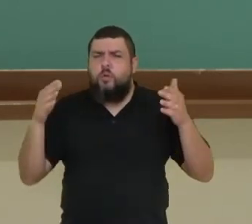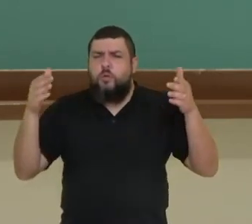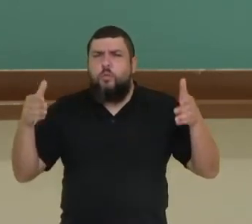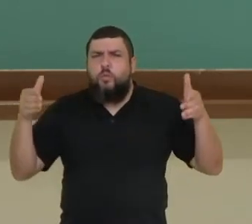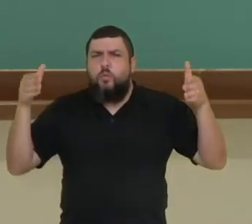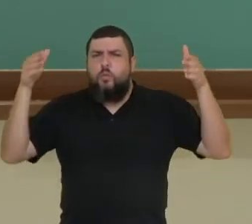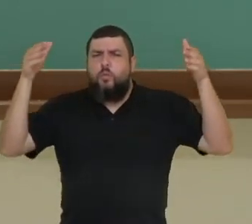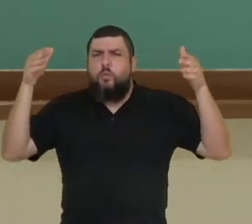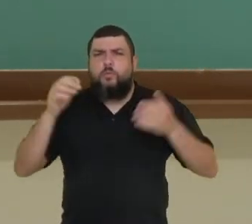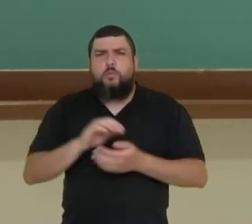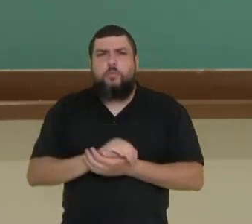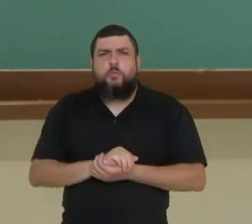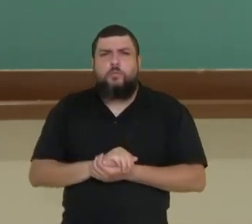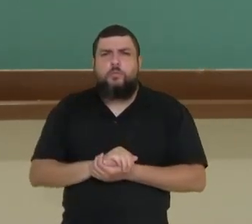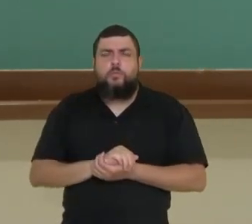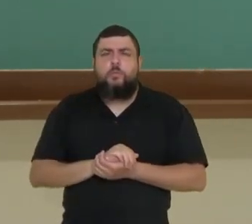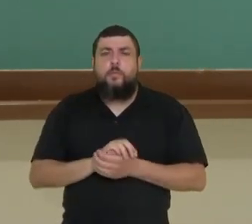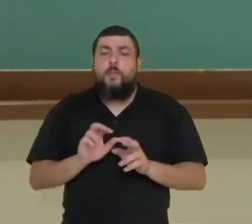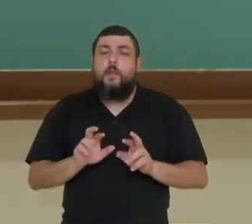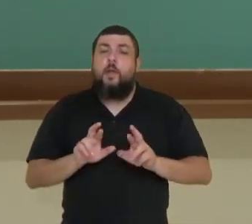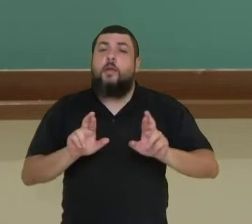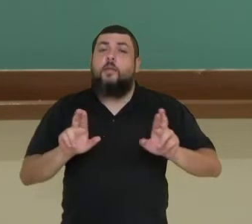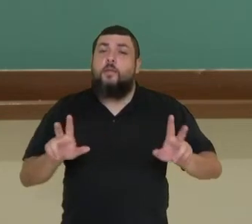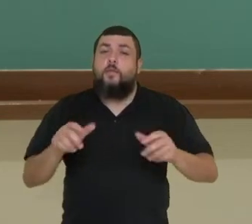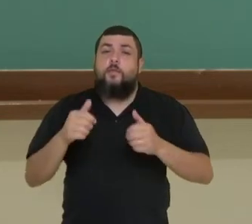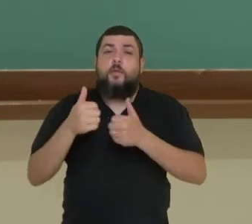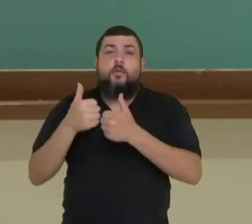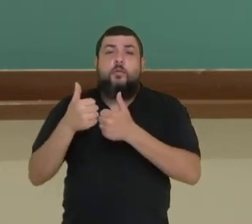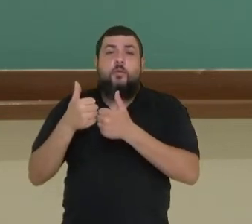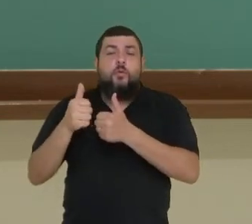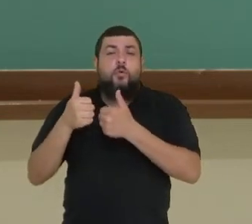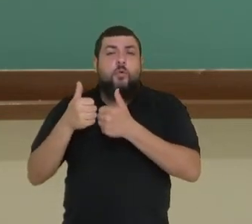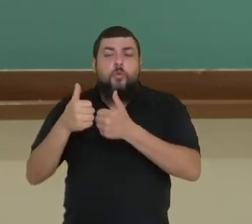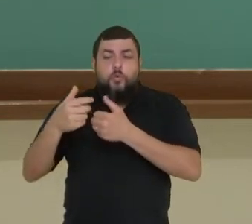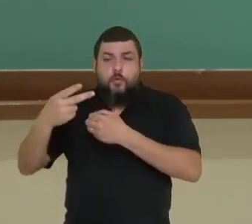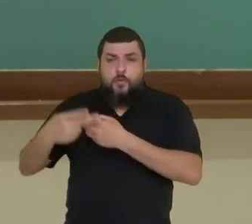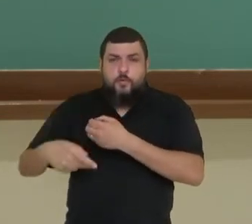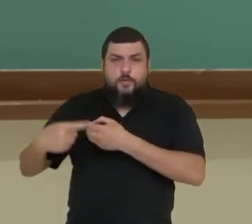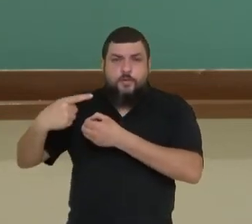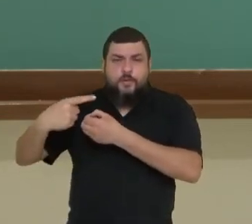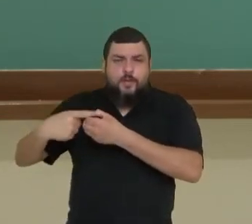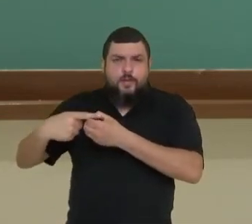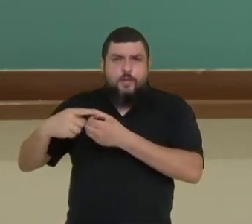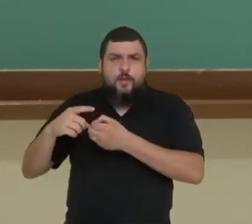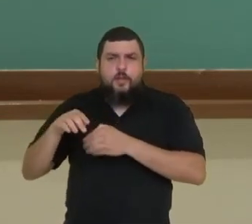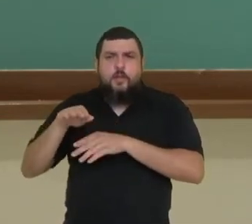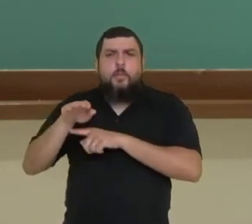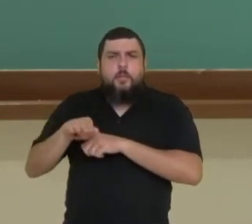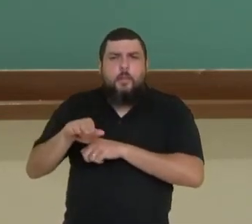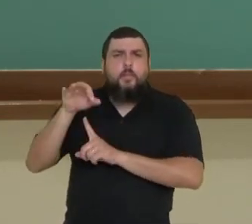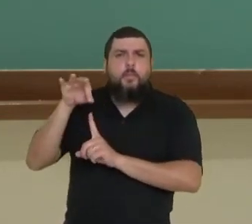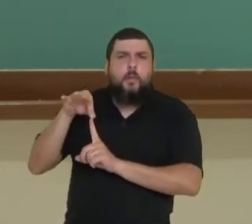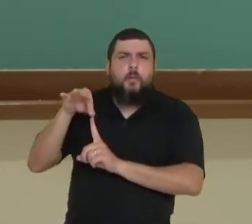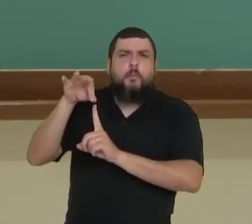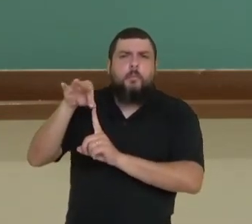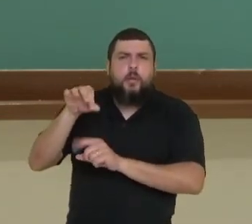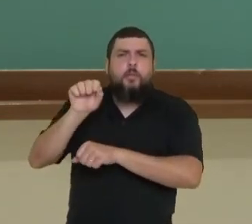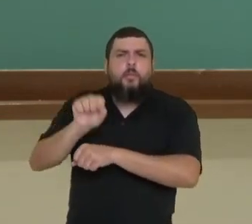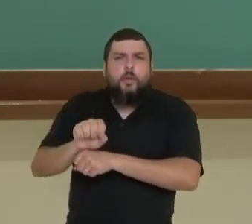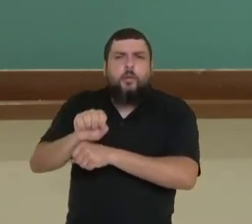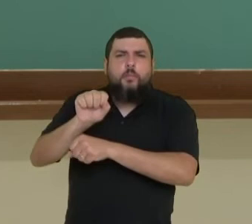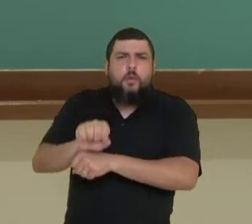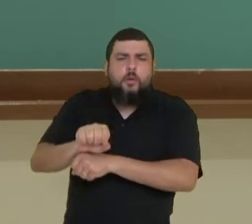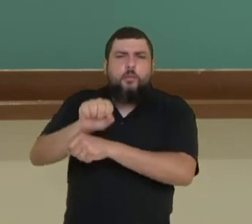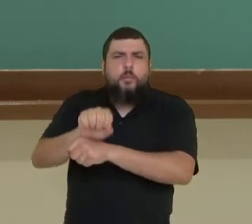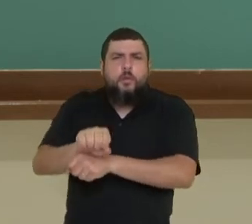fechado. Diferente, por exemplo, de um ônibus urbano, né, que ele não atinge grandes velocidades, ele fica vai e para. Então as janelas ali, no caso,